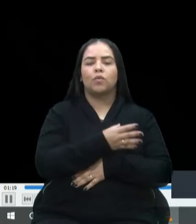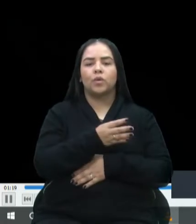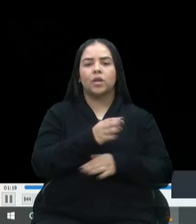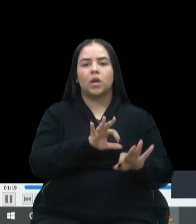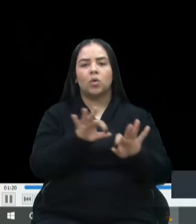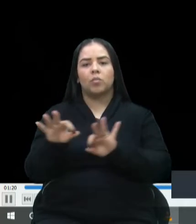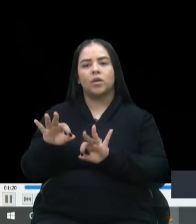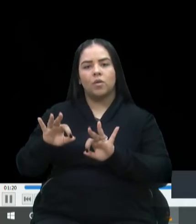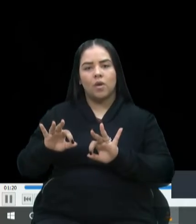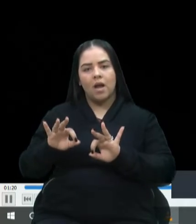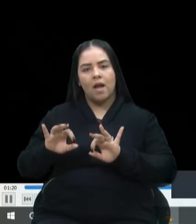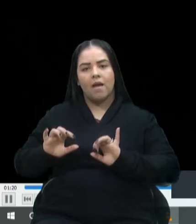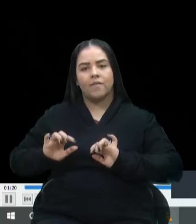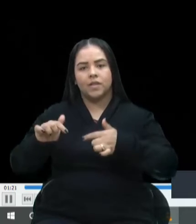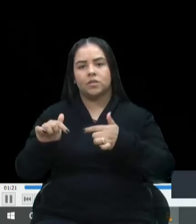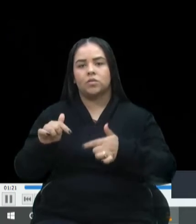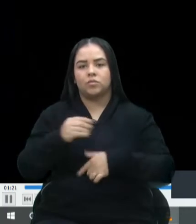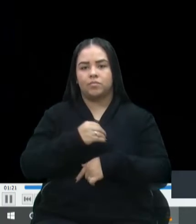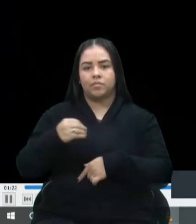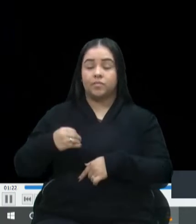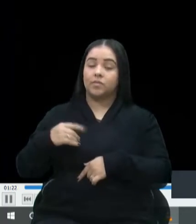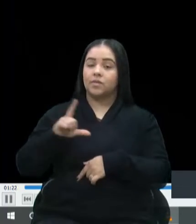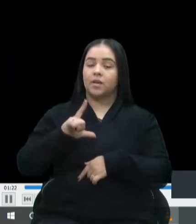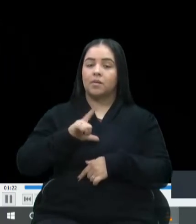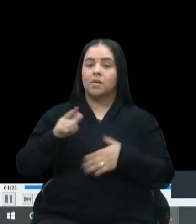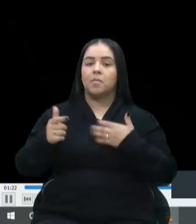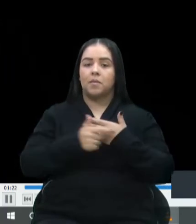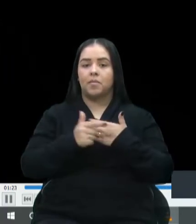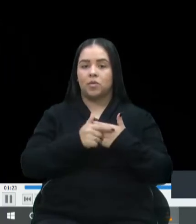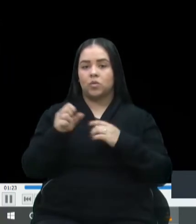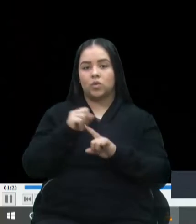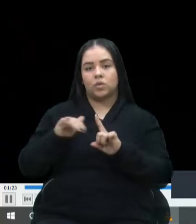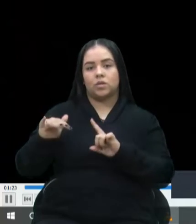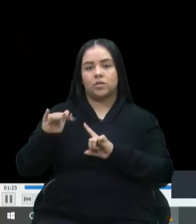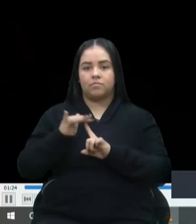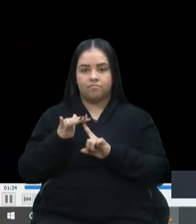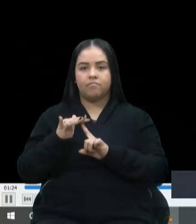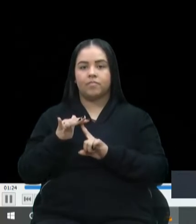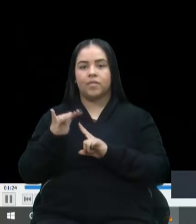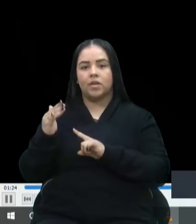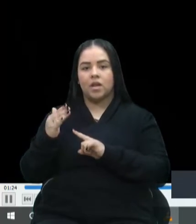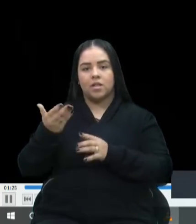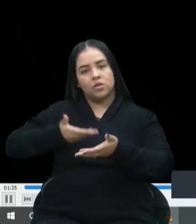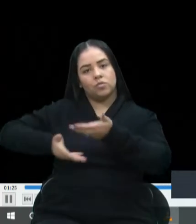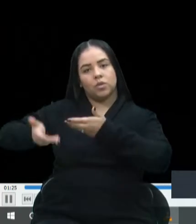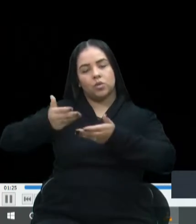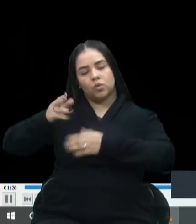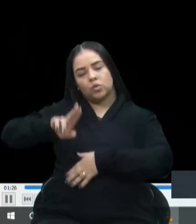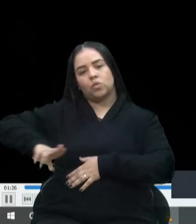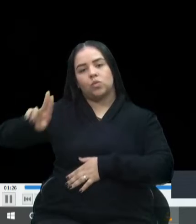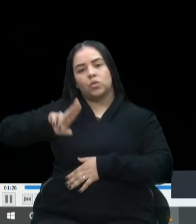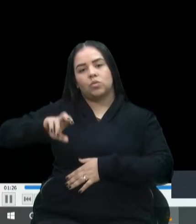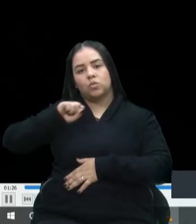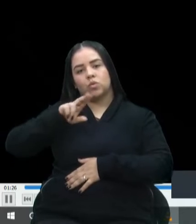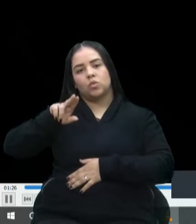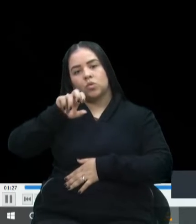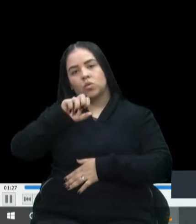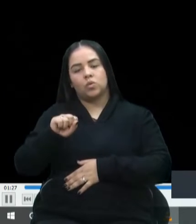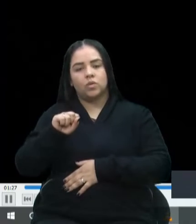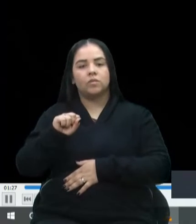os avanços da medicina. Cumpre seu papel social e filantrópico no atendimento aos usuários do SUS em oftalmologia,